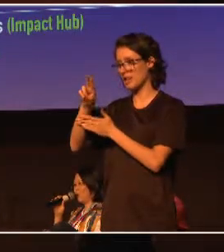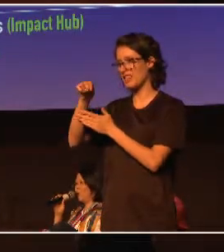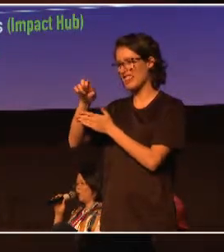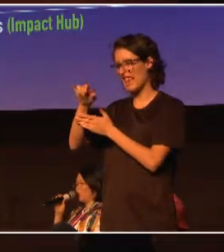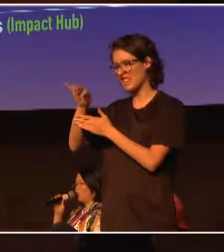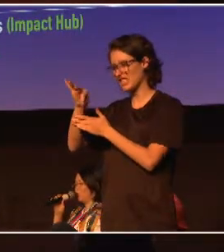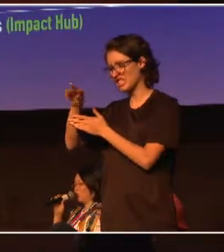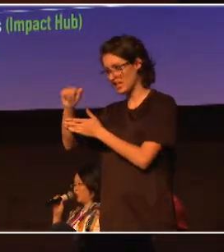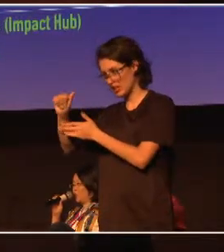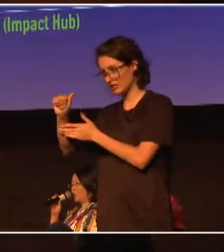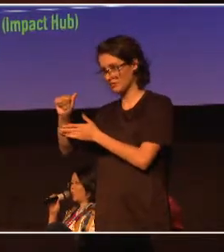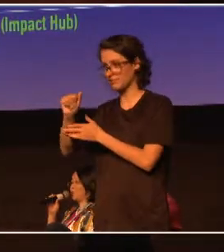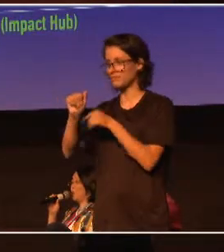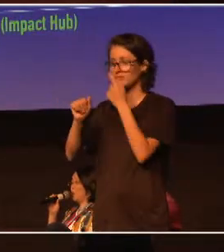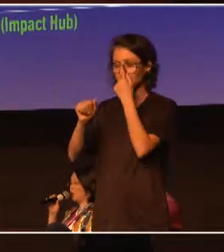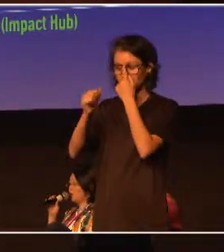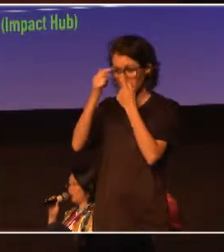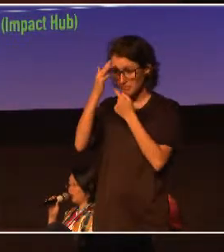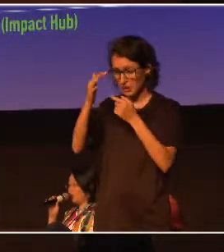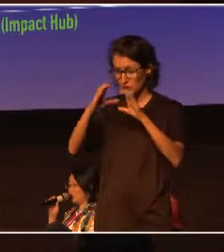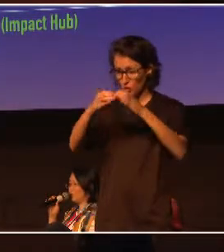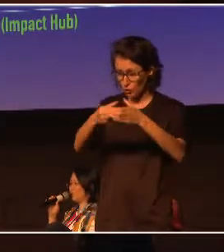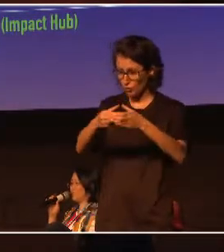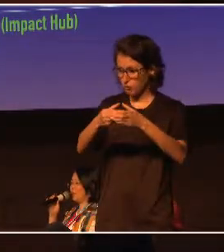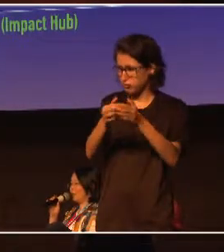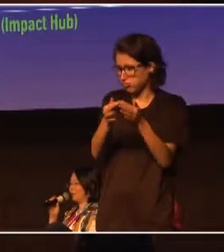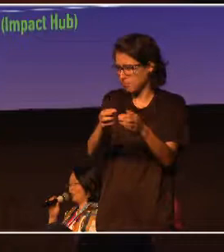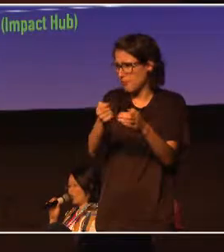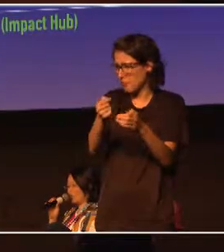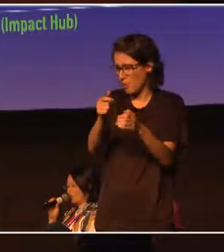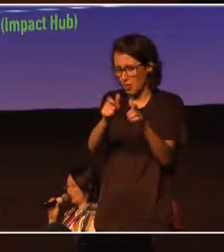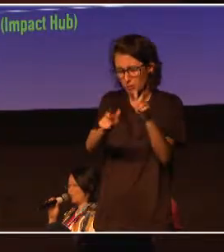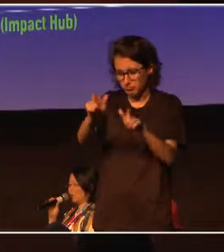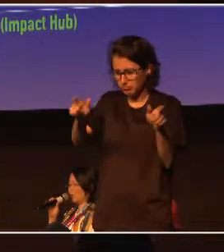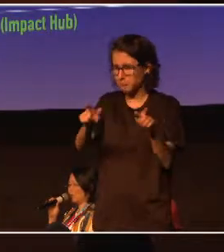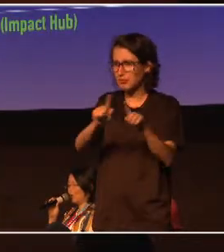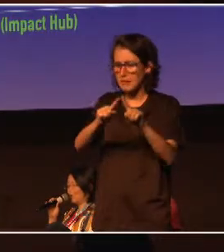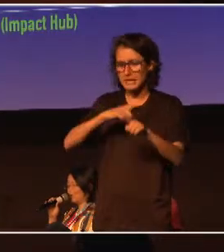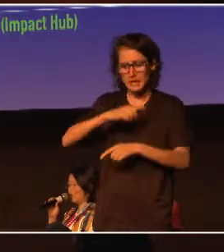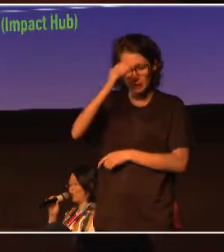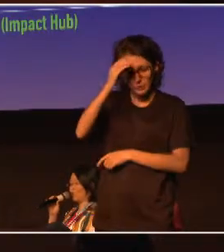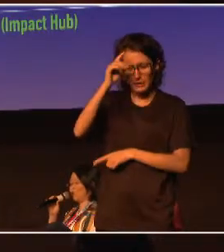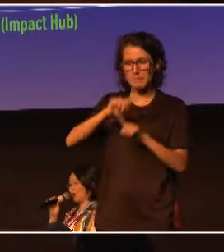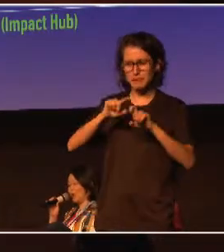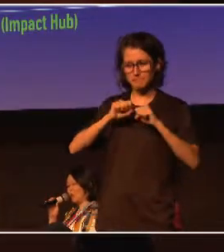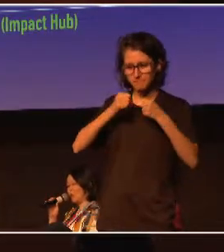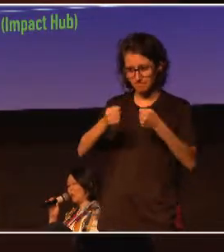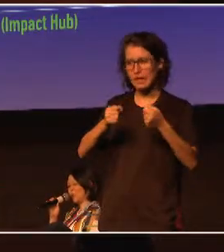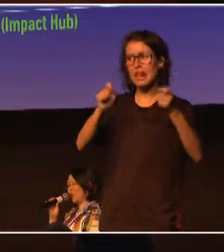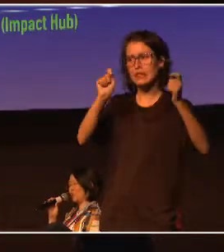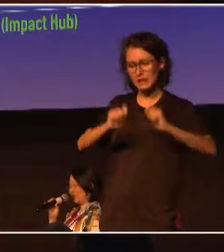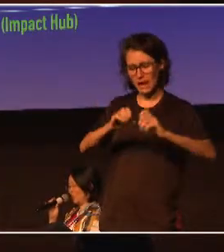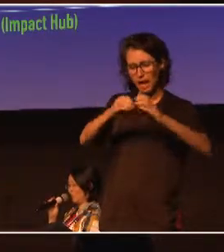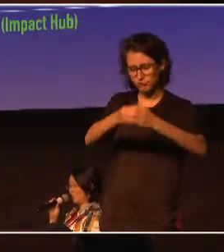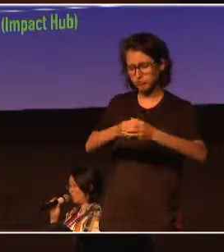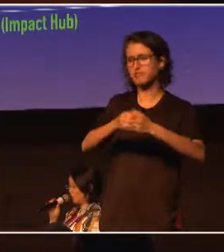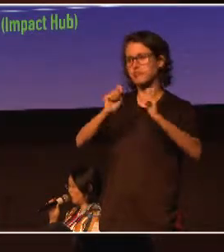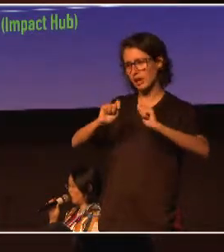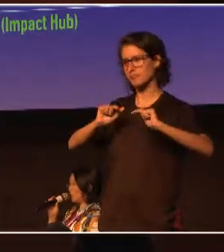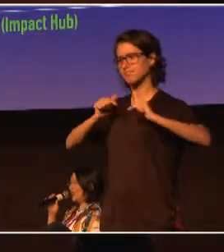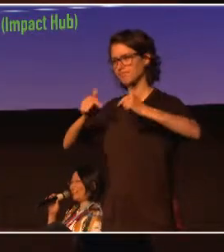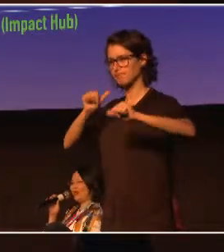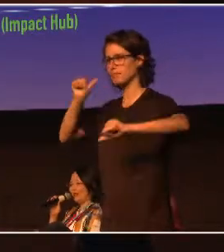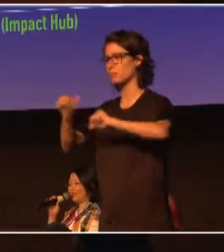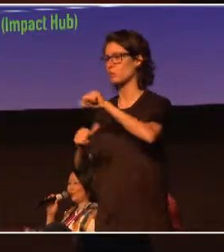pequeno grupo de pessoas conscientes e engajadas possa mudar o mundo, porque, de fato, foi sempre assim que o mundo